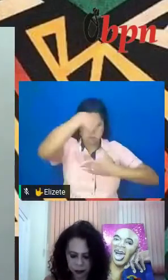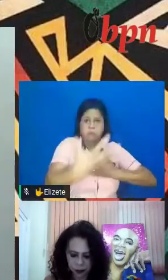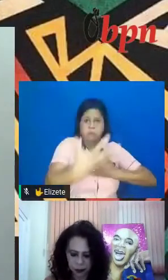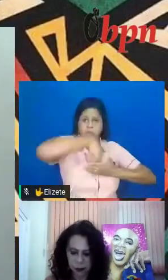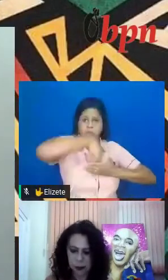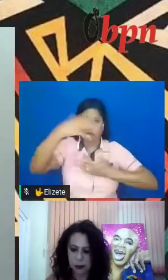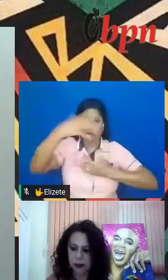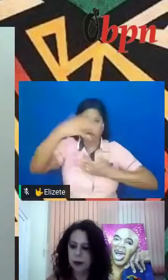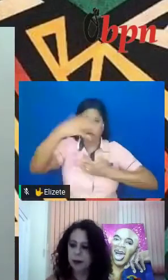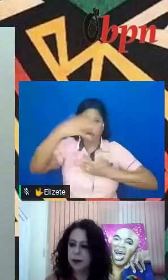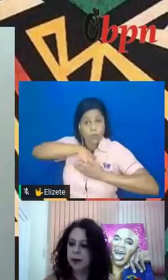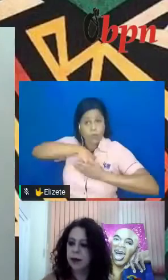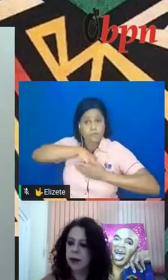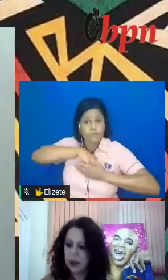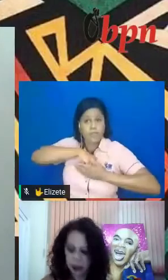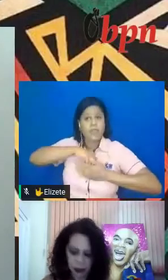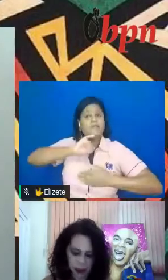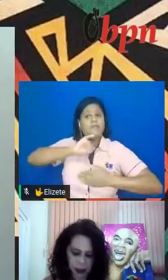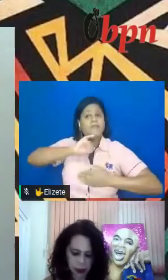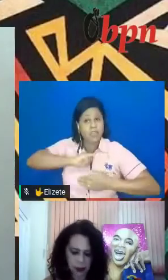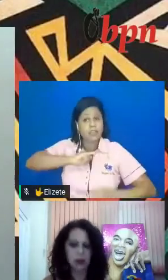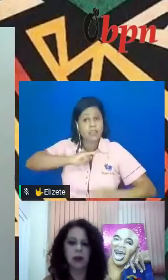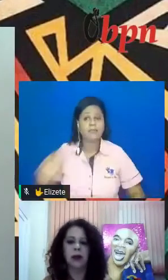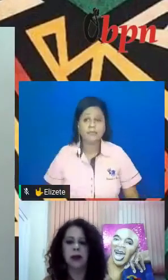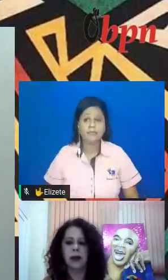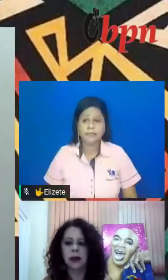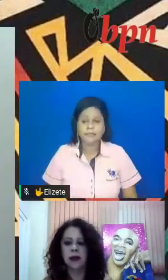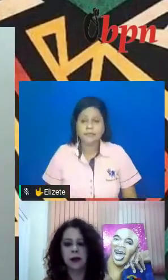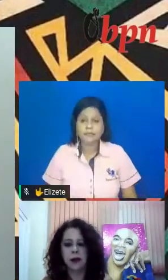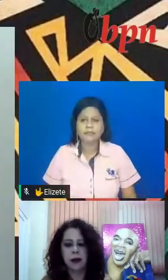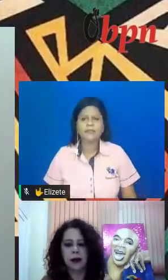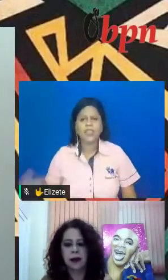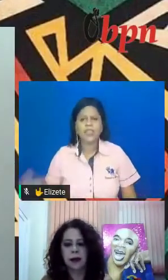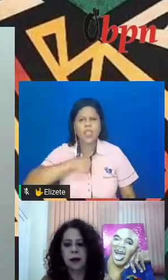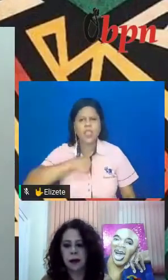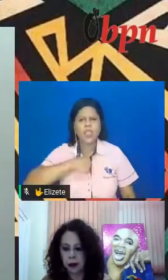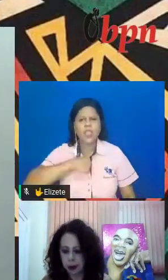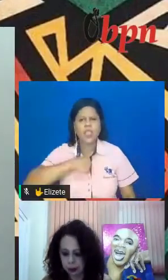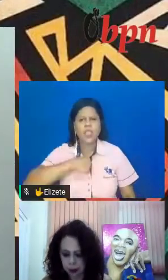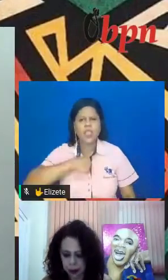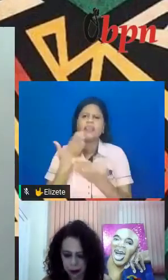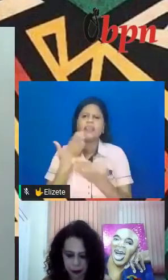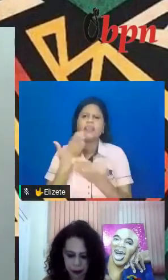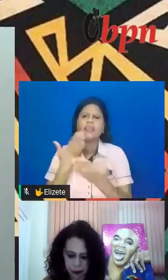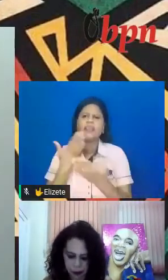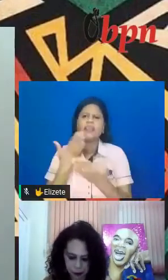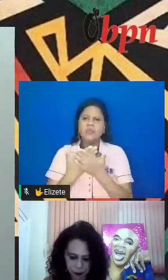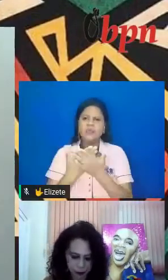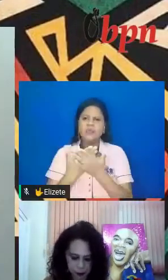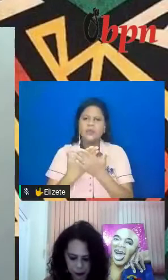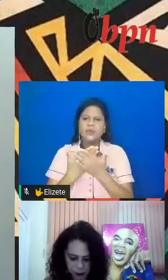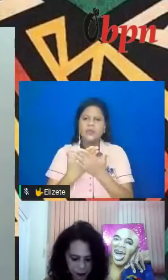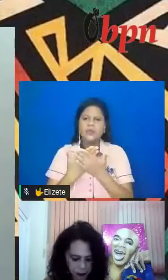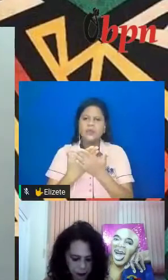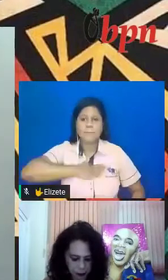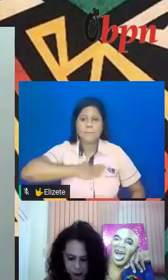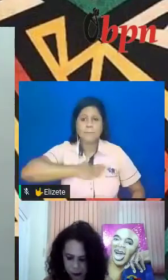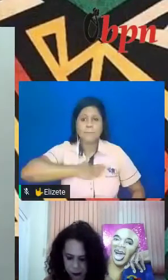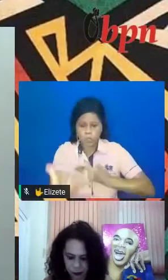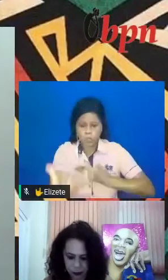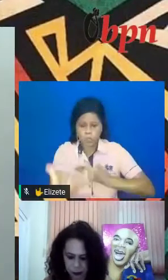Eu acredito que essa minha subjetividade ela vai interferir no meu ponto de